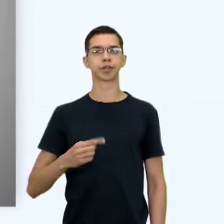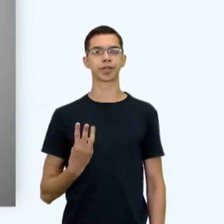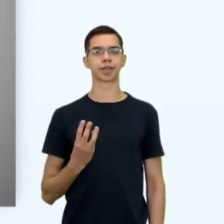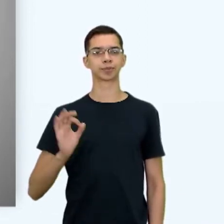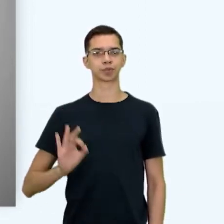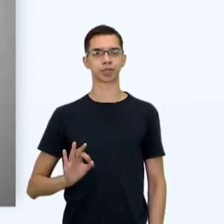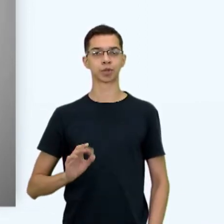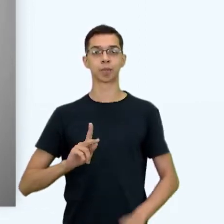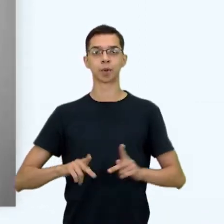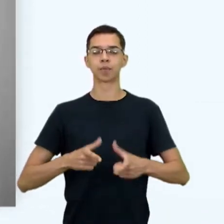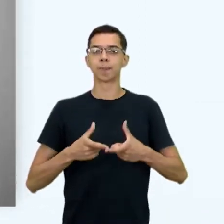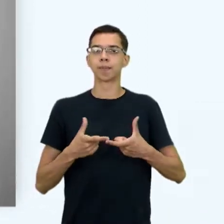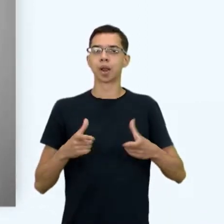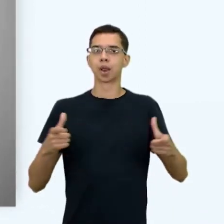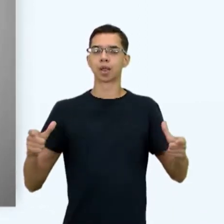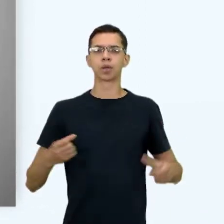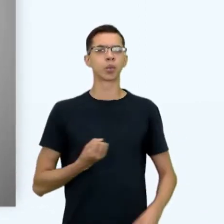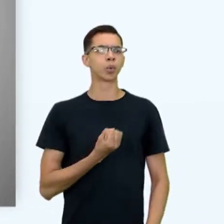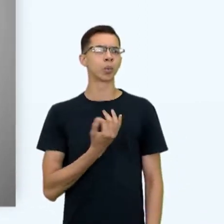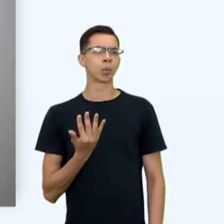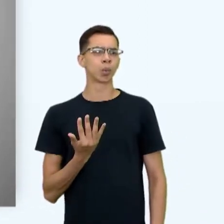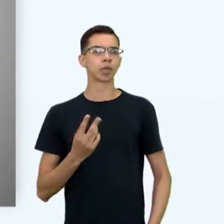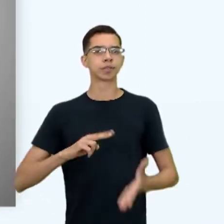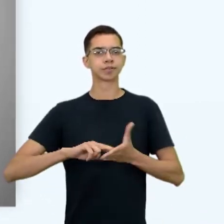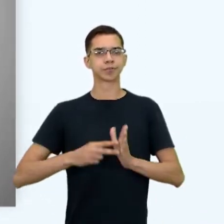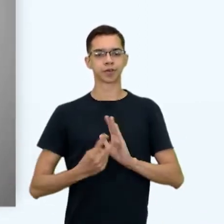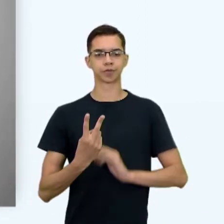números absolutos, isso significa